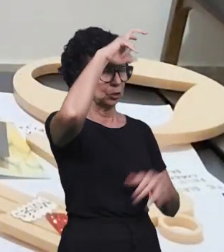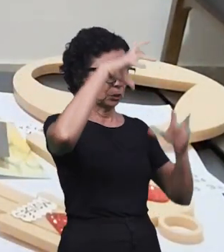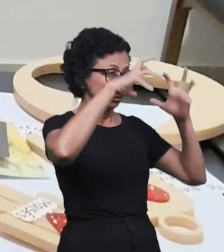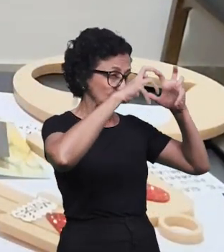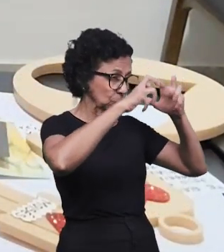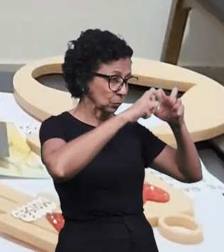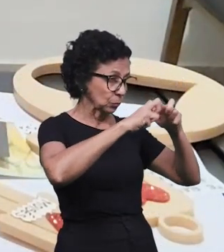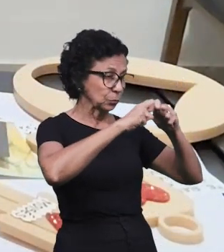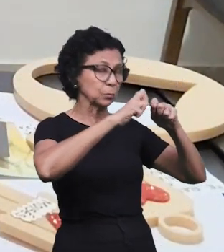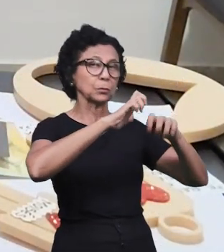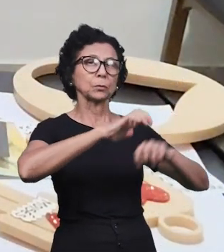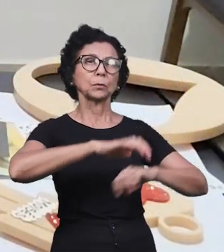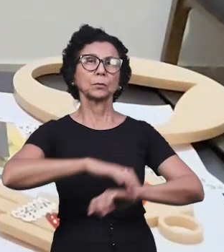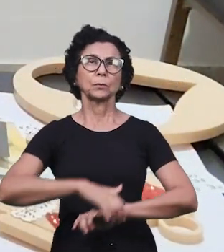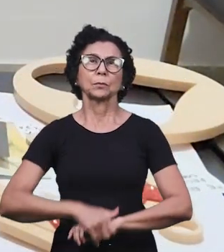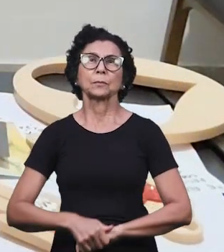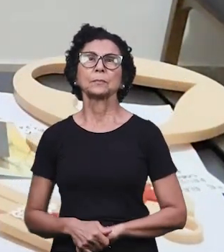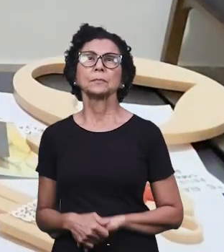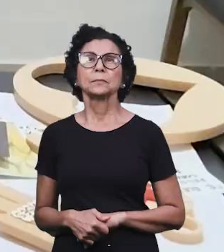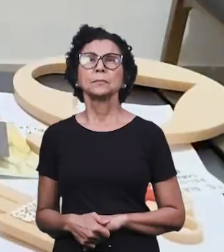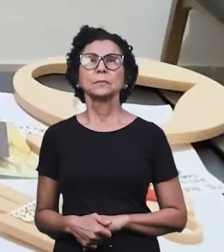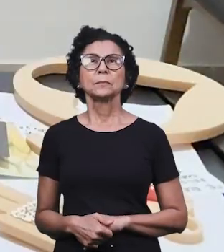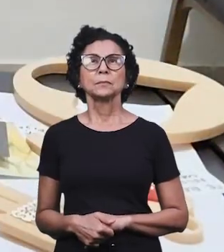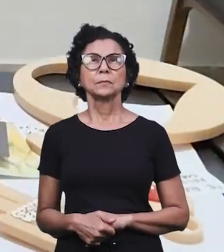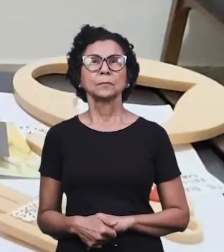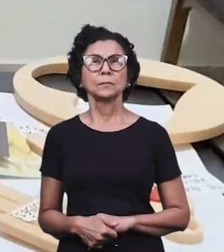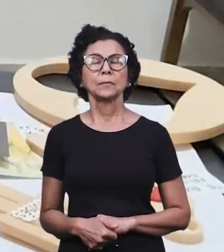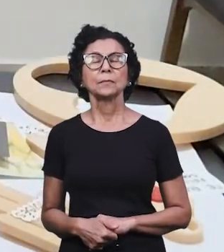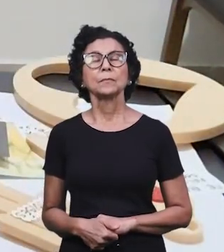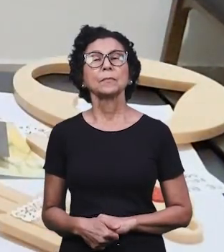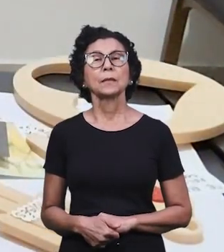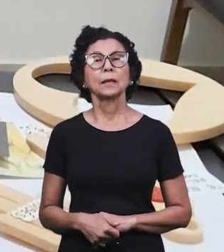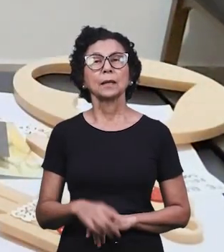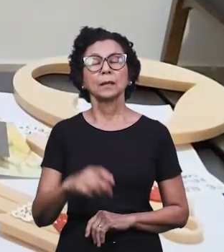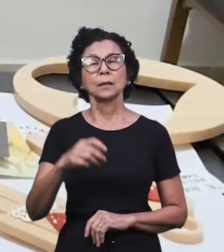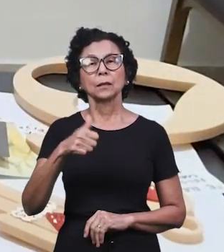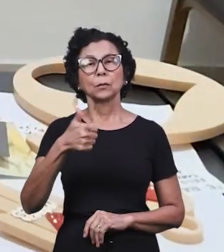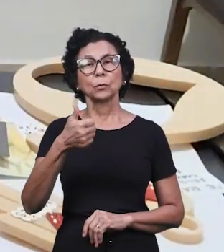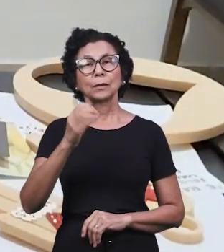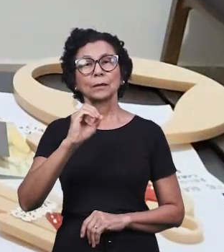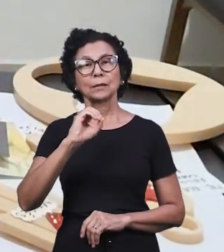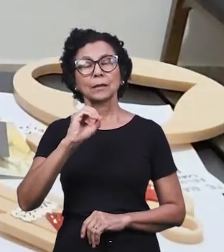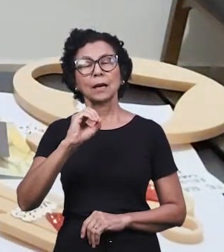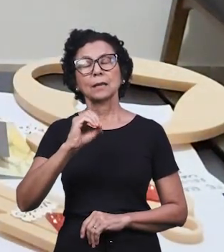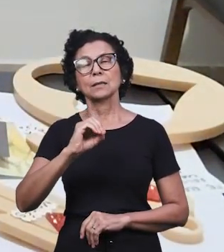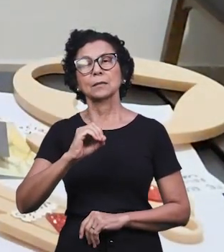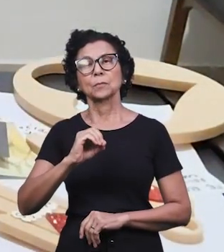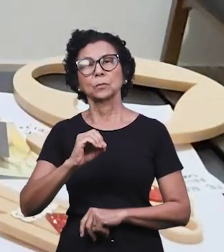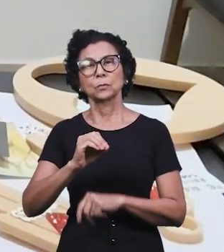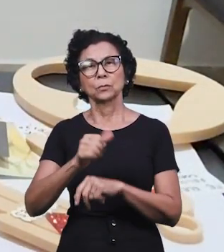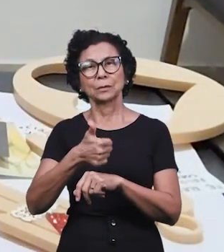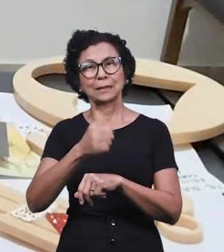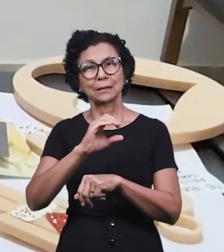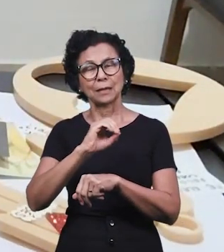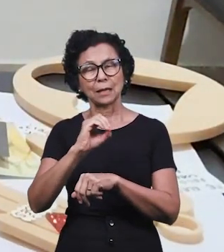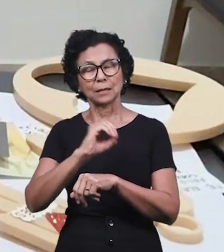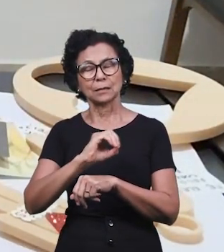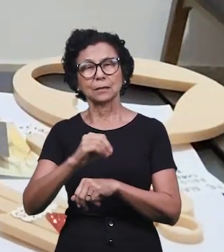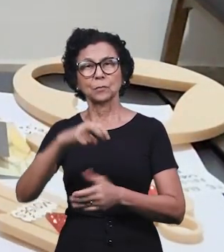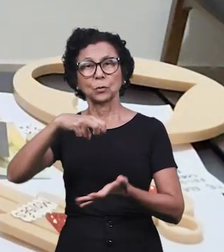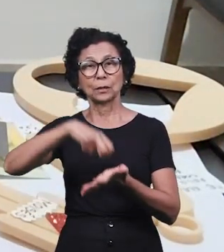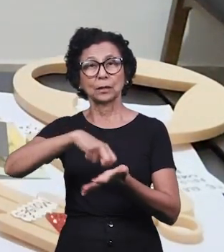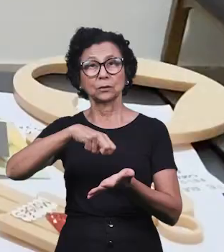escolhido. E aí, o décimo sinal, que foi o livramento que o Senhor deu para o povo,